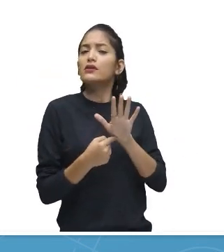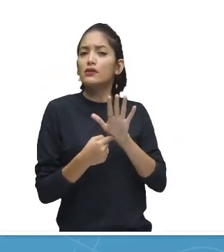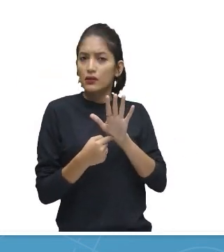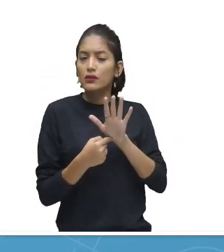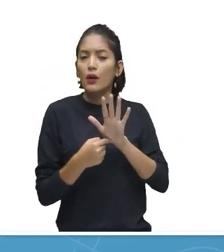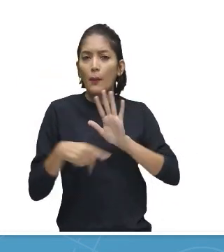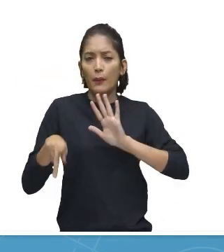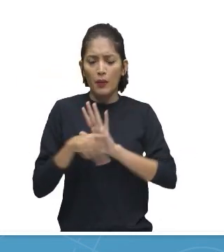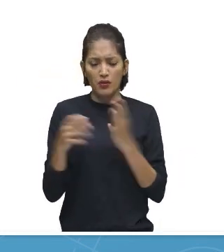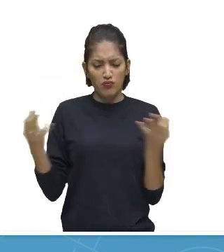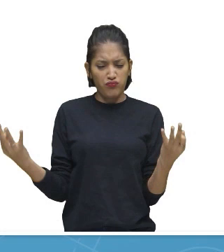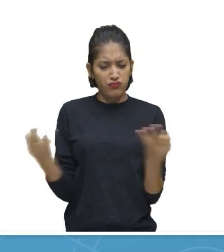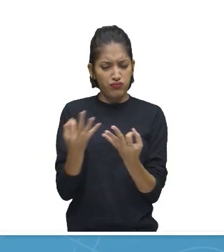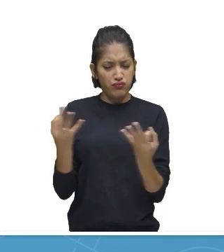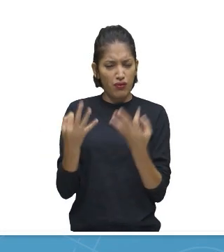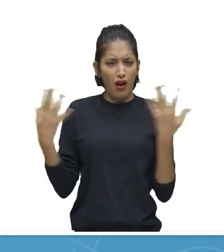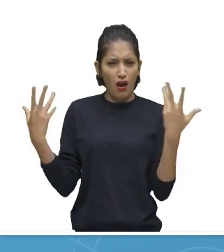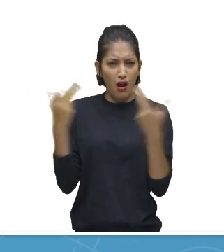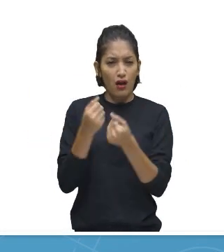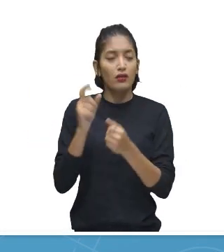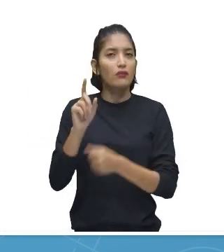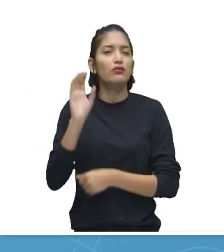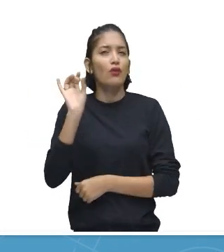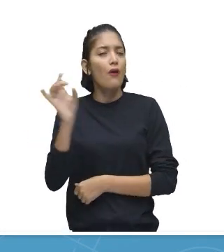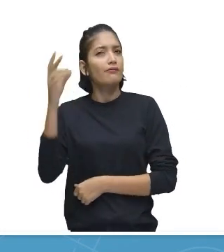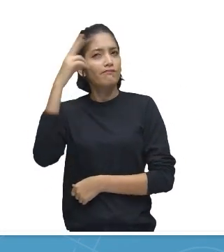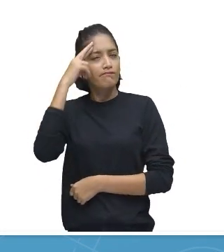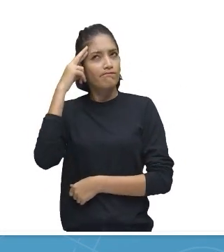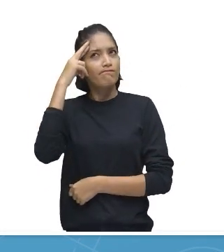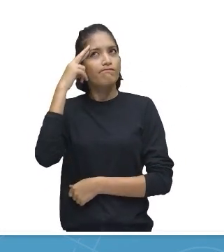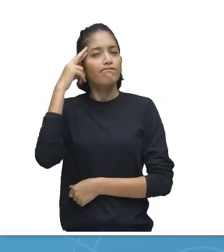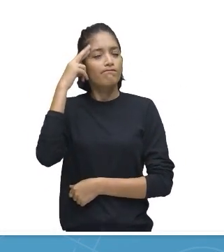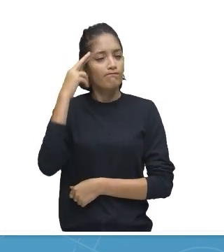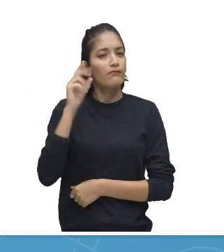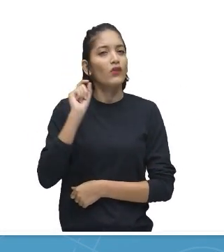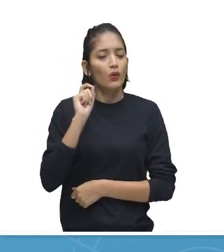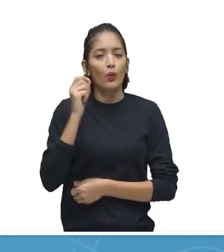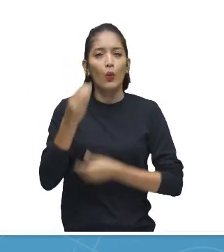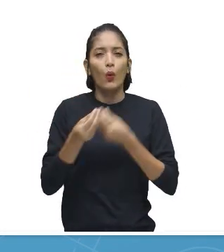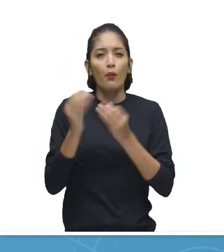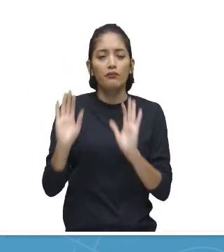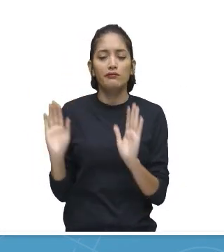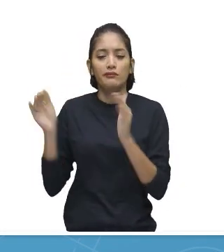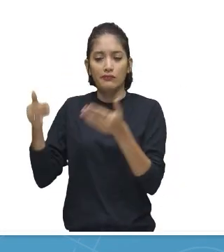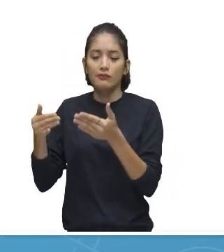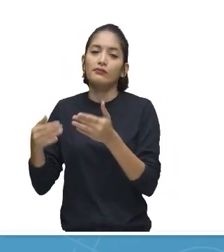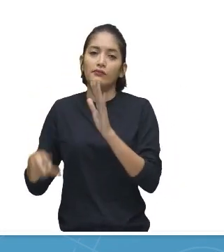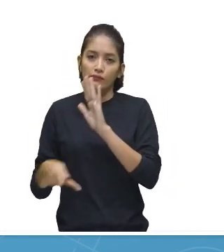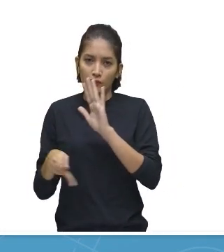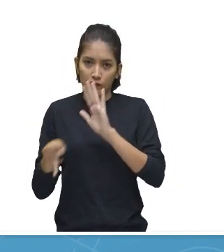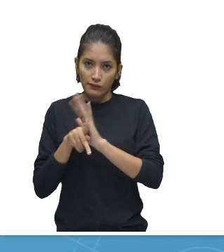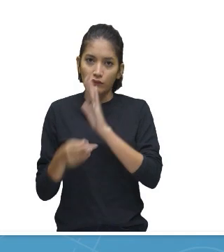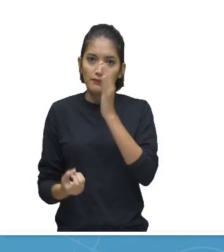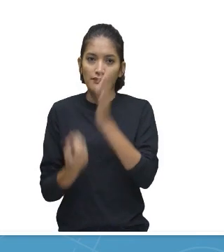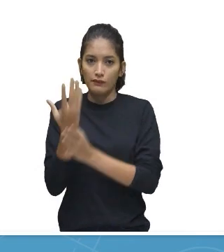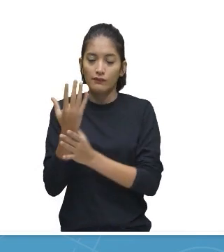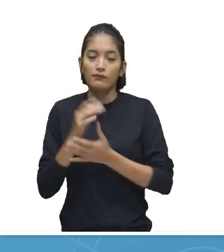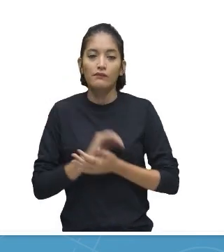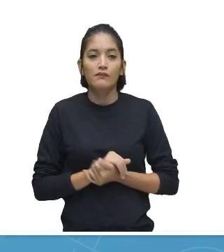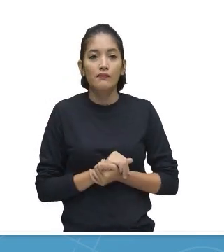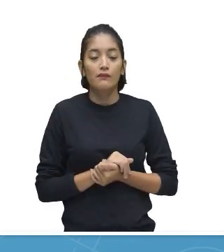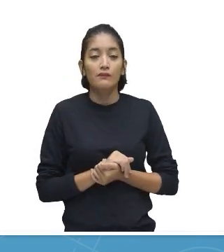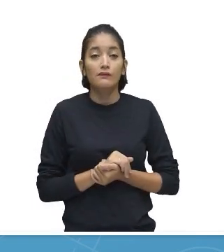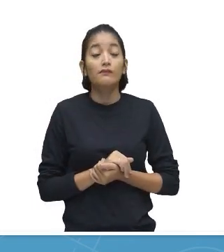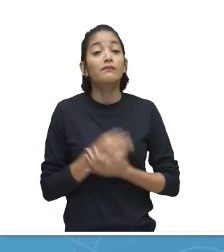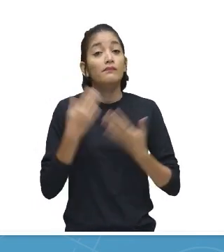do perfeito, do belo. Eles eram mais racionais, eles tinham a razão como centro das suas produções. E os romanos? Os